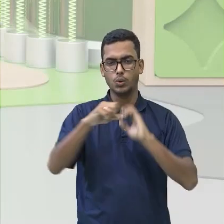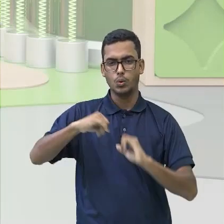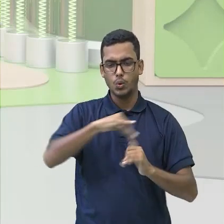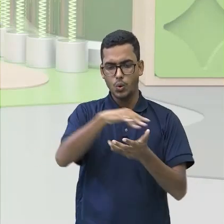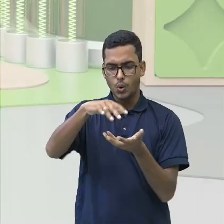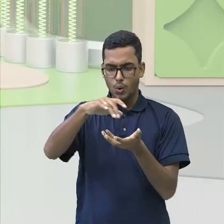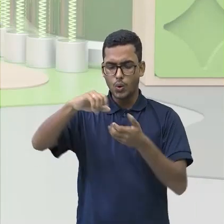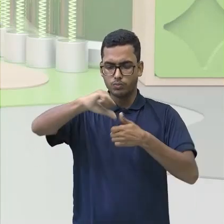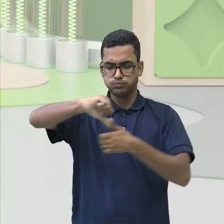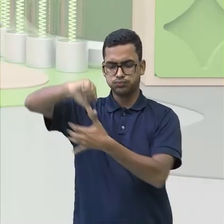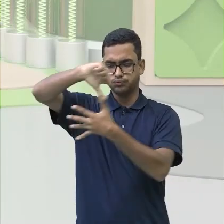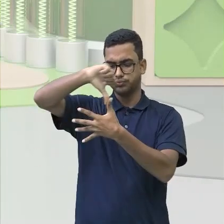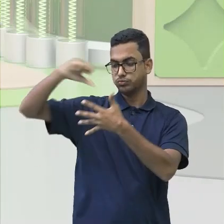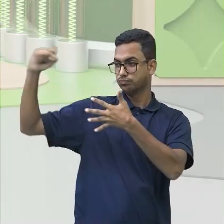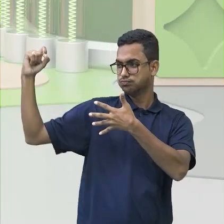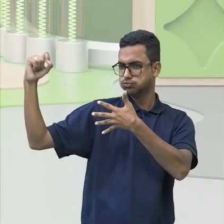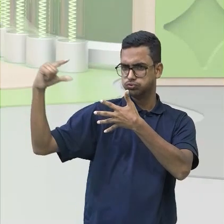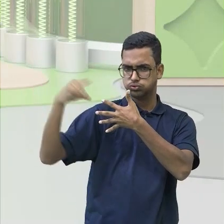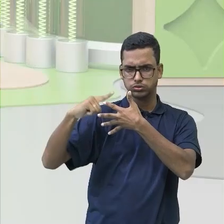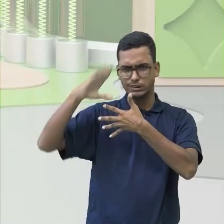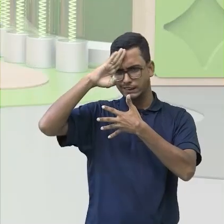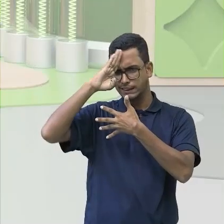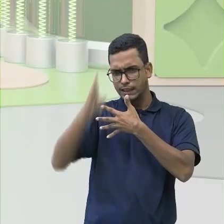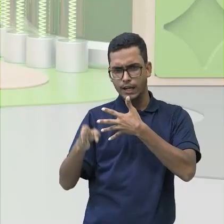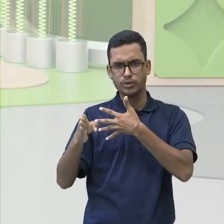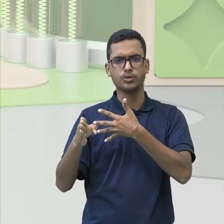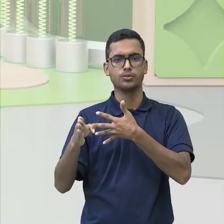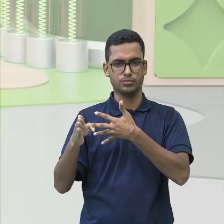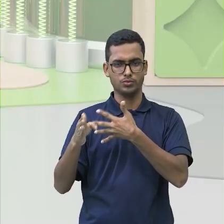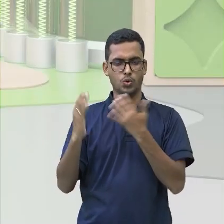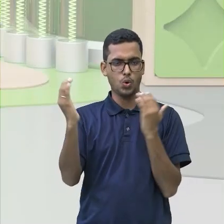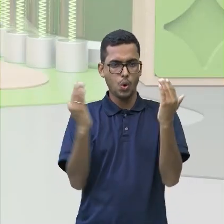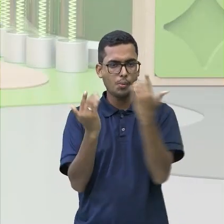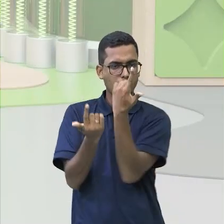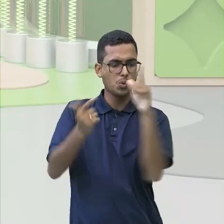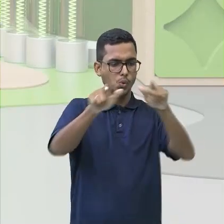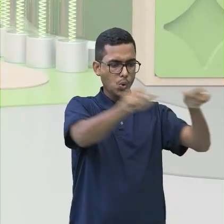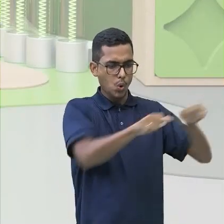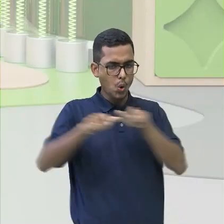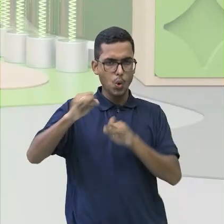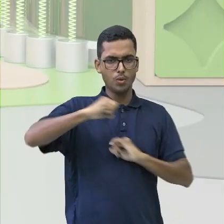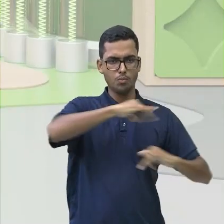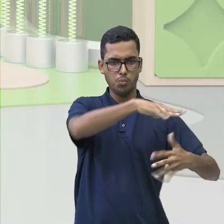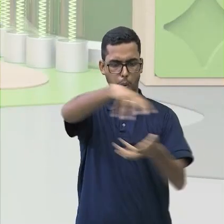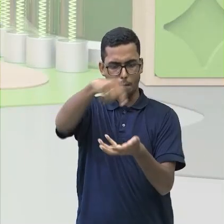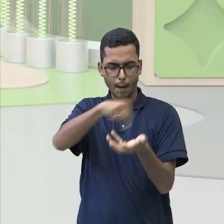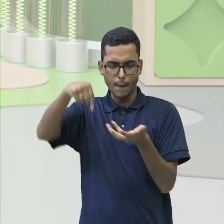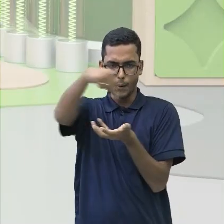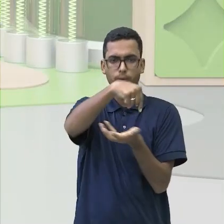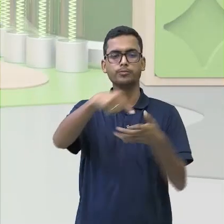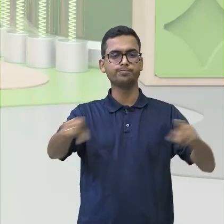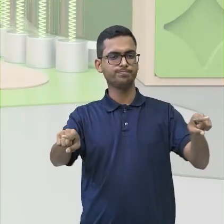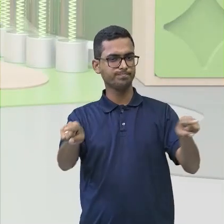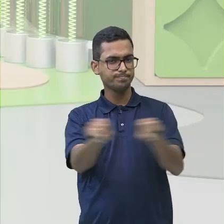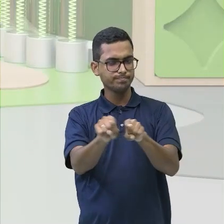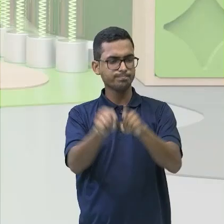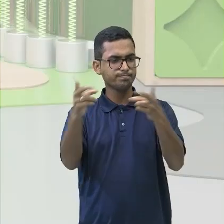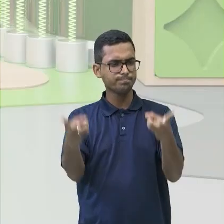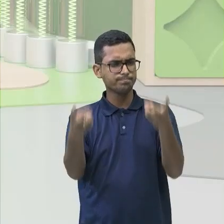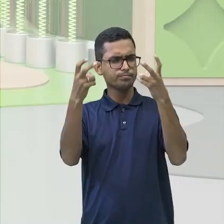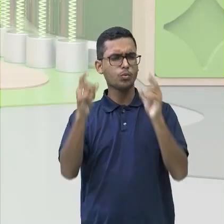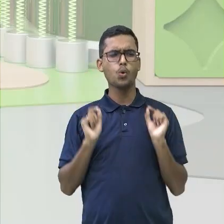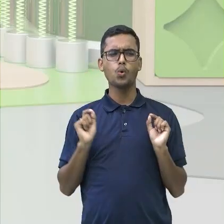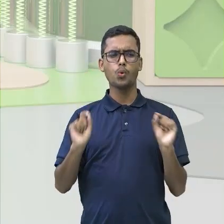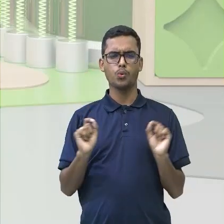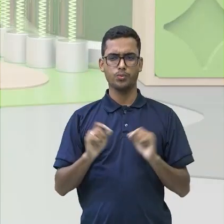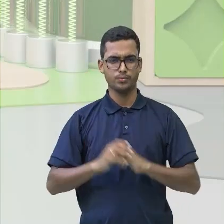raios chegam, né, bem mais direto do que nos outros locais do nosso globo, tá? E a gente percebe aí que